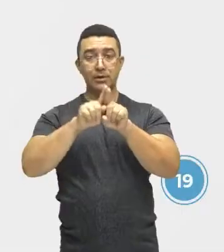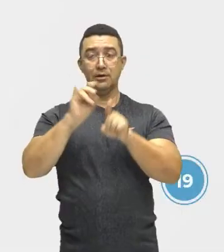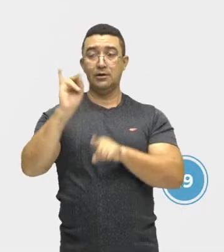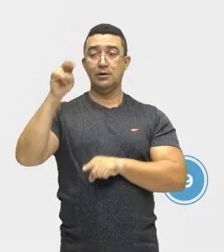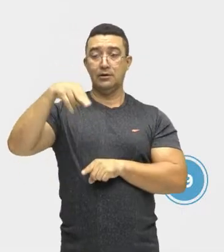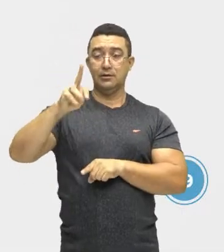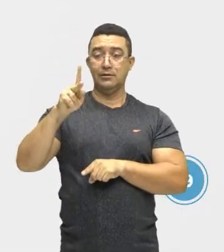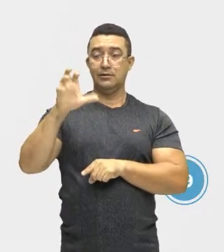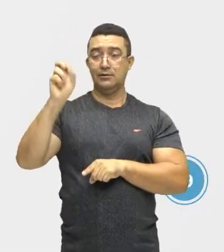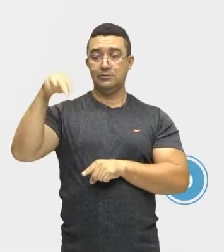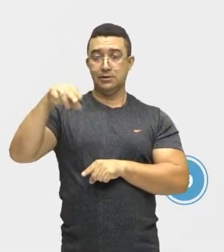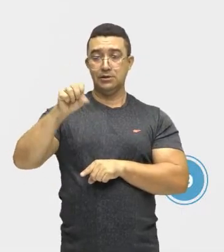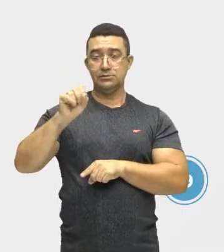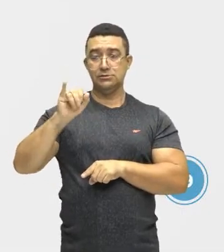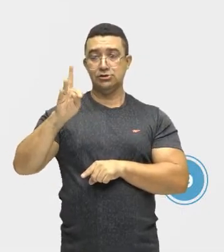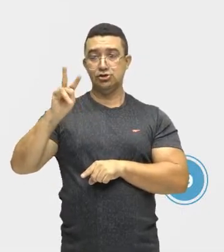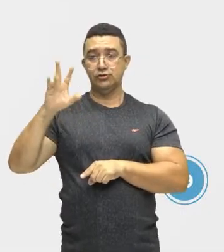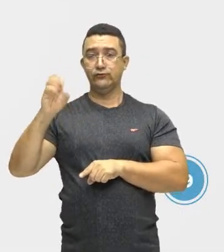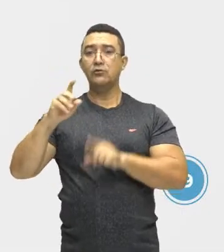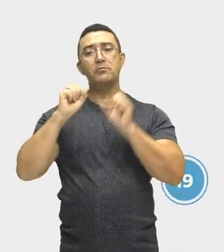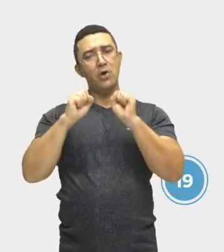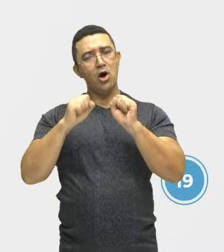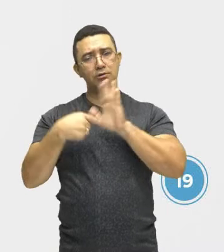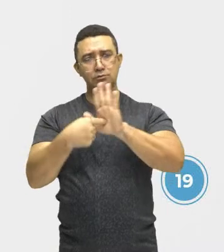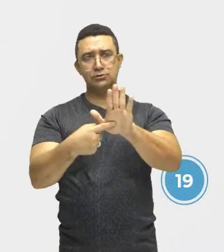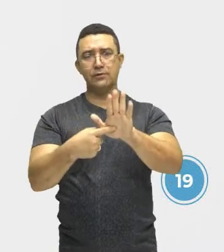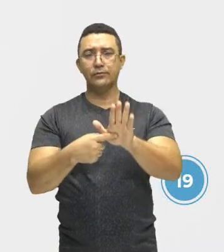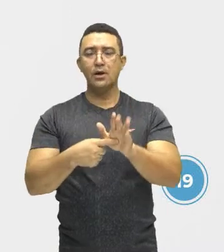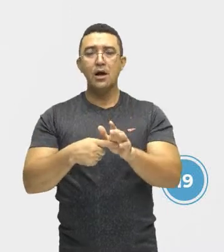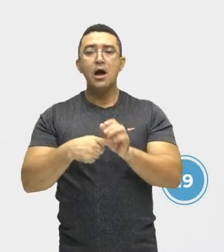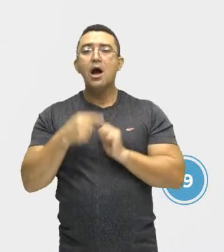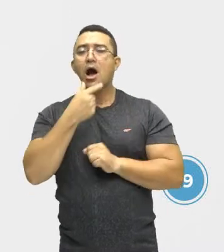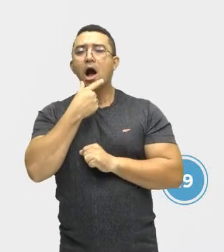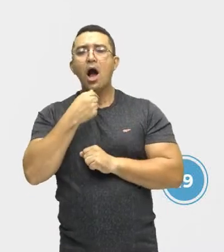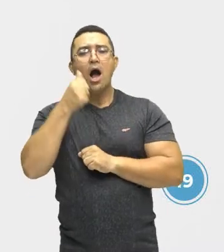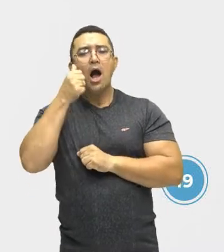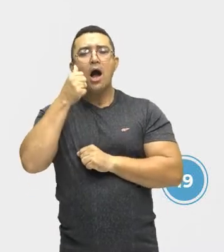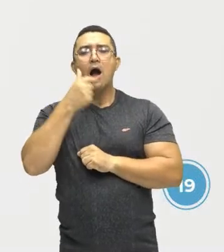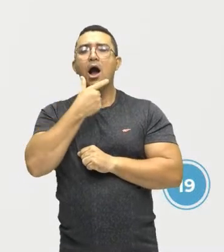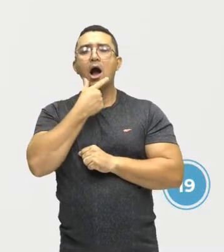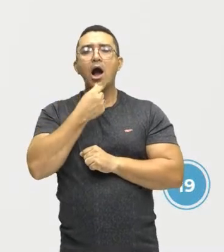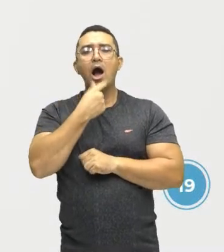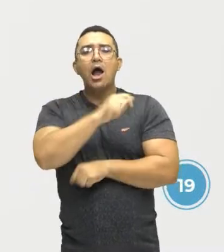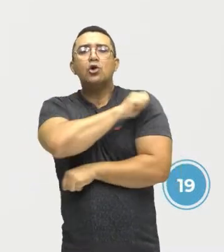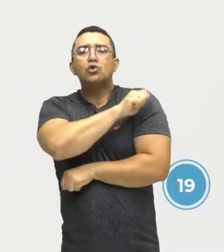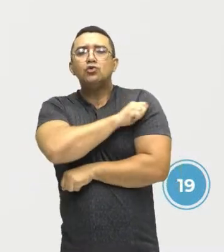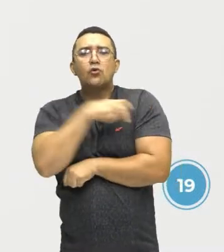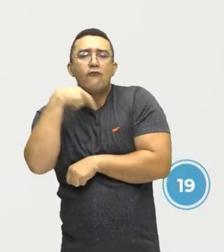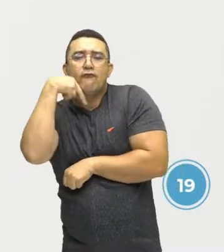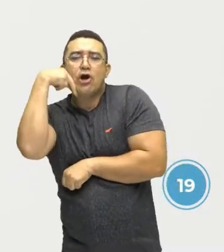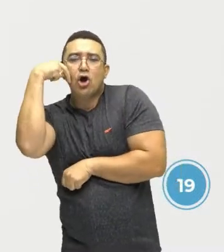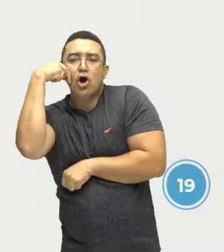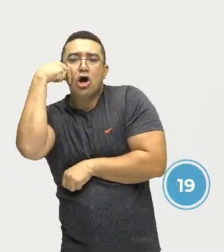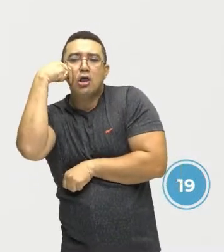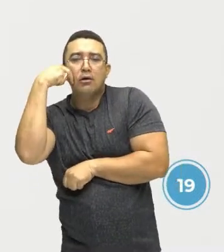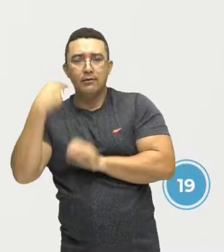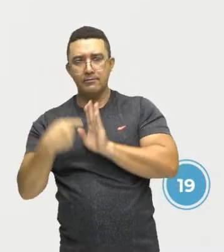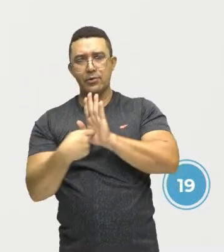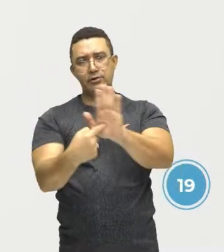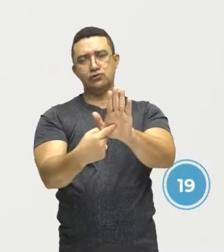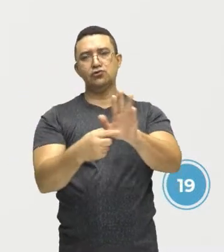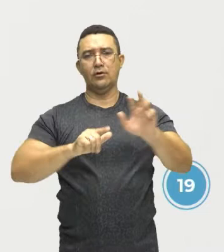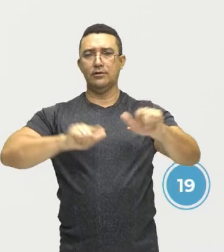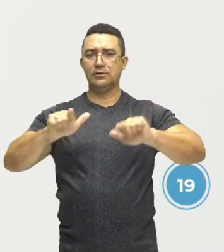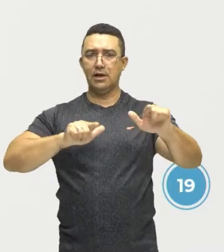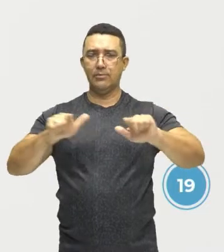aí, vamos lá ao exemplo. O aluno acanhado apresentou o trabalho. Olha que características do aluno, não é isso? Muito